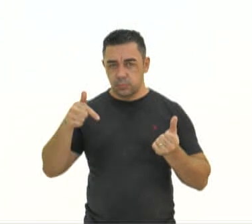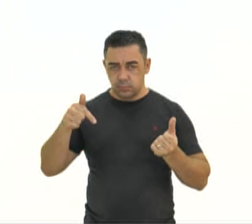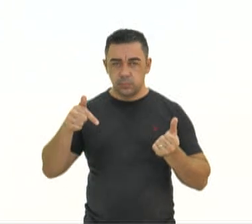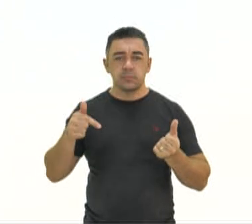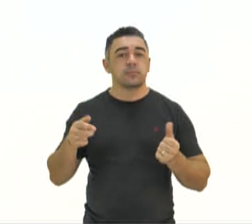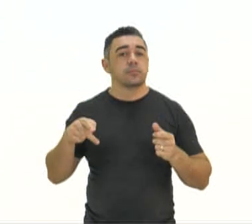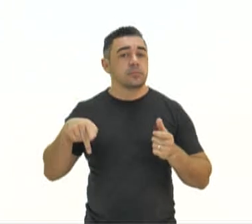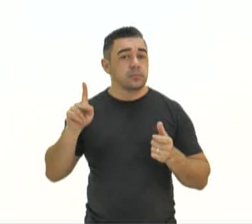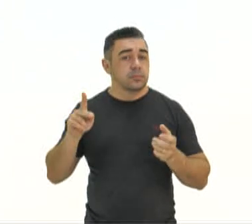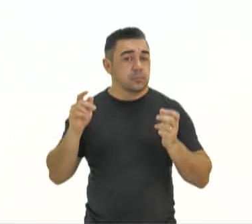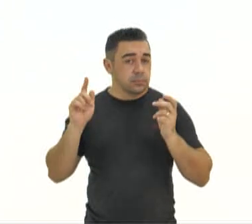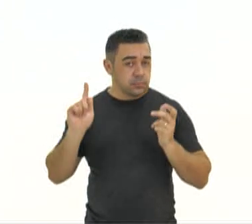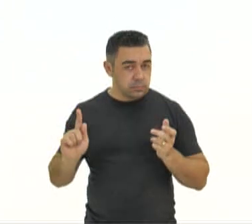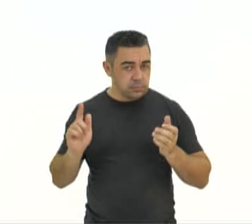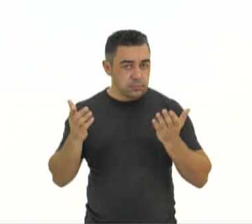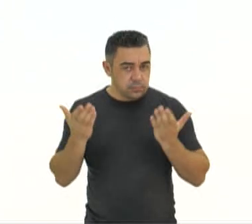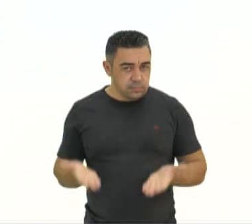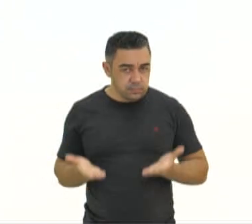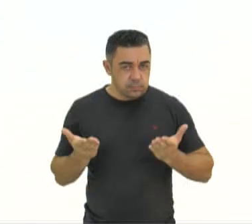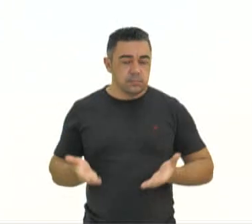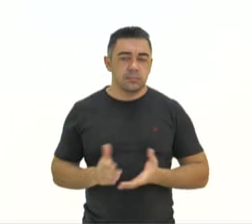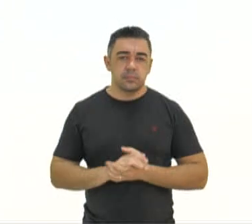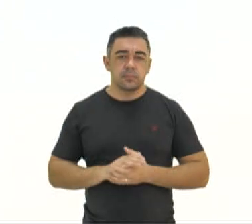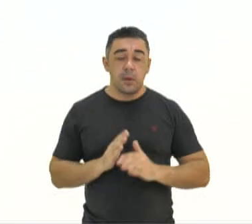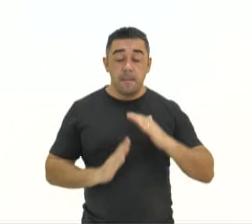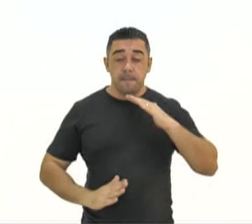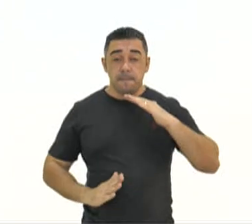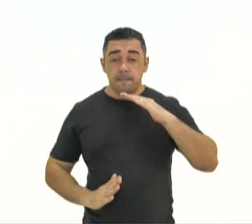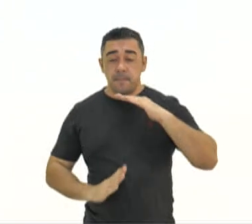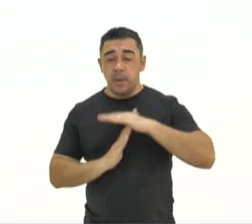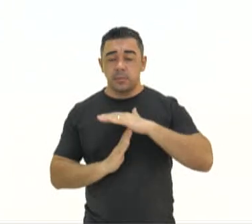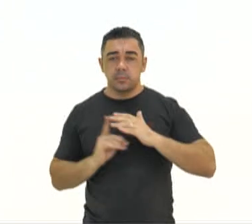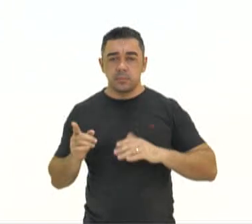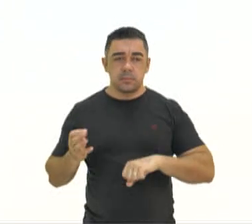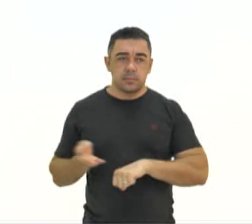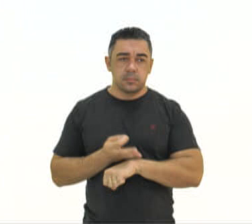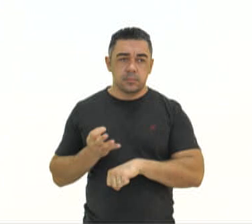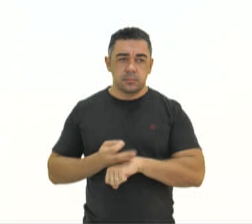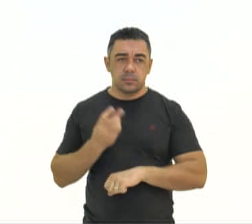72 quilos. A carga máxima que o caminhão suporta é